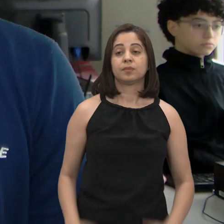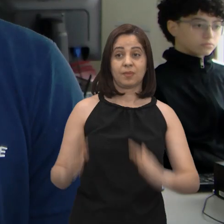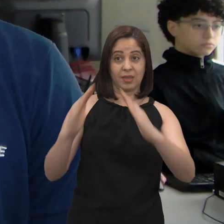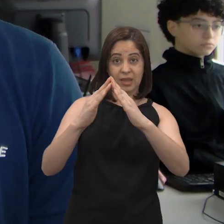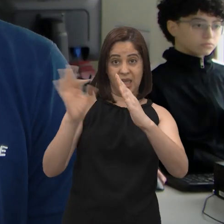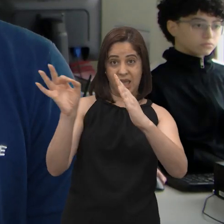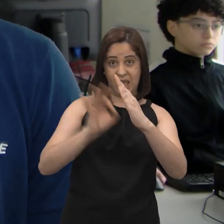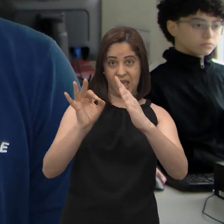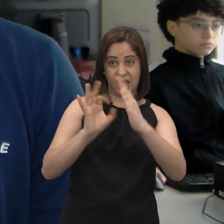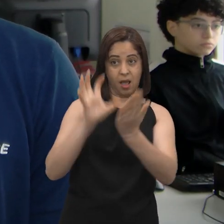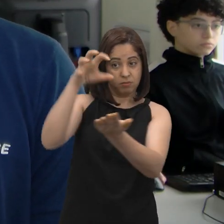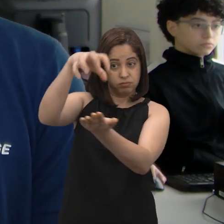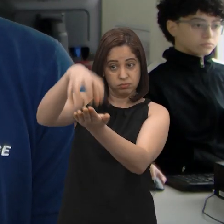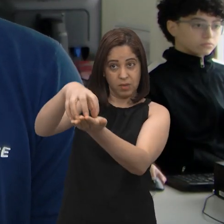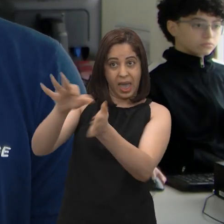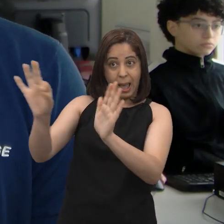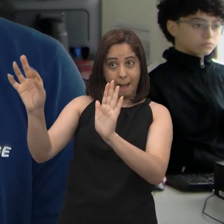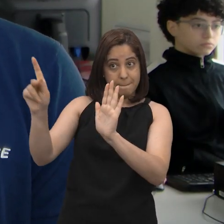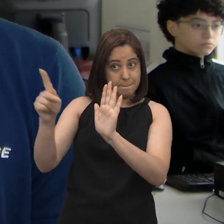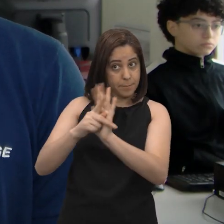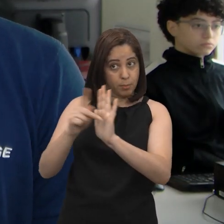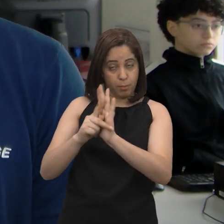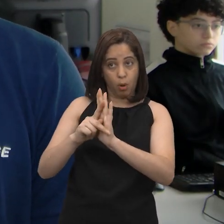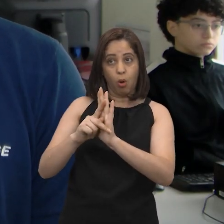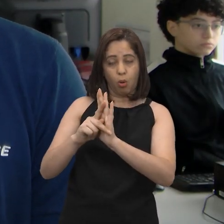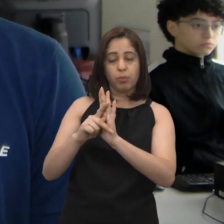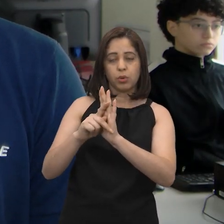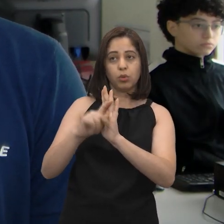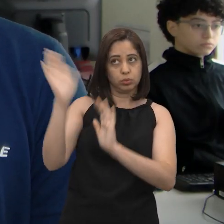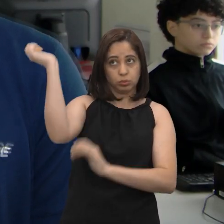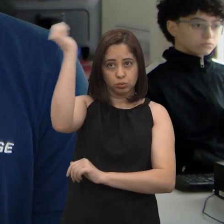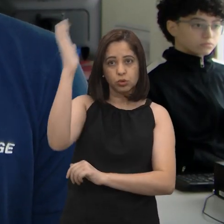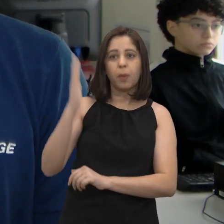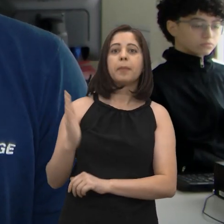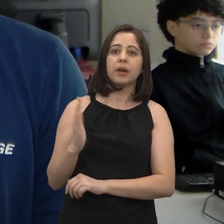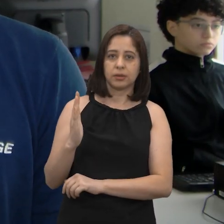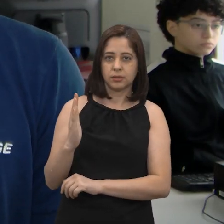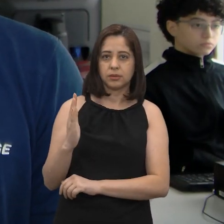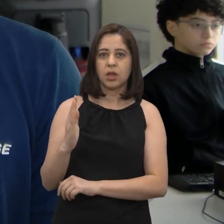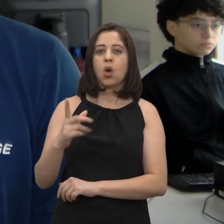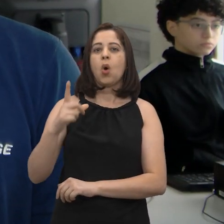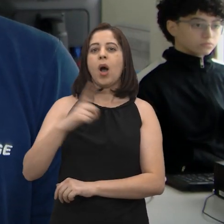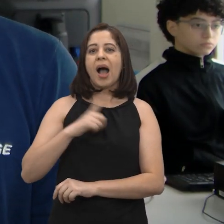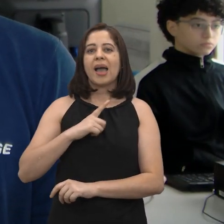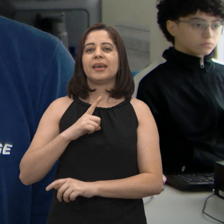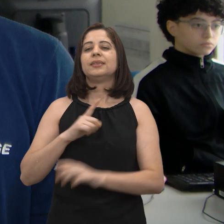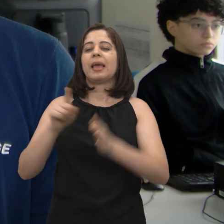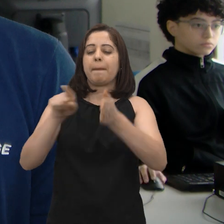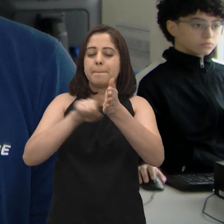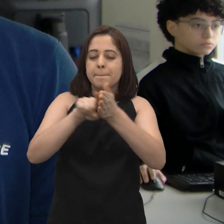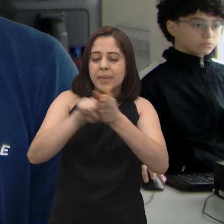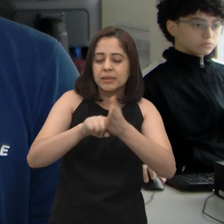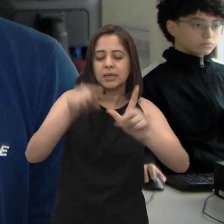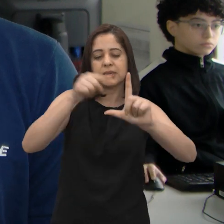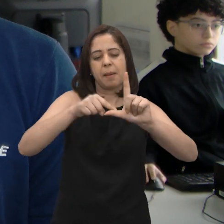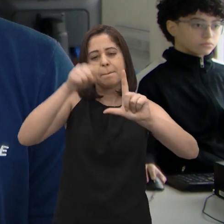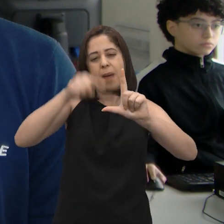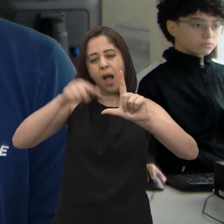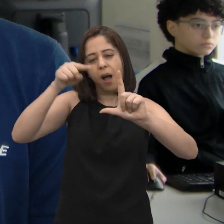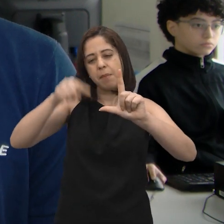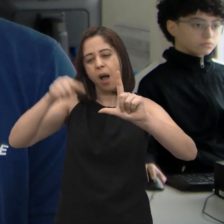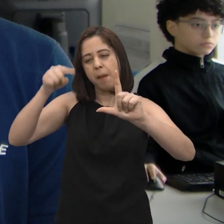O IBGE é o órgão oficial de estatística do país, tá? Responsável pela elaboração de uma série de levantamentos na área estatística